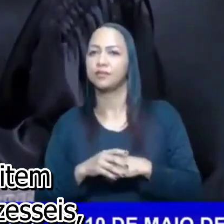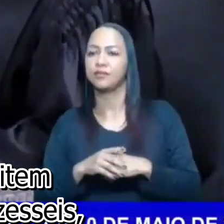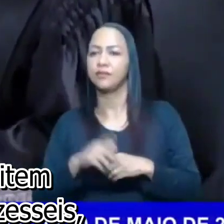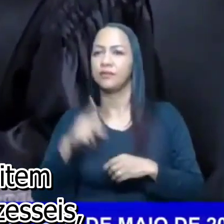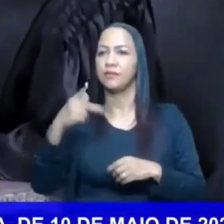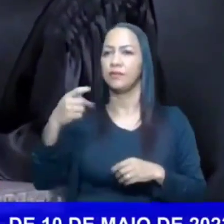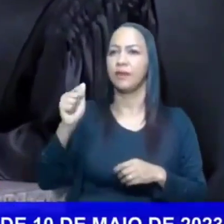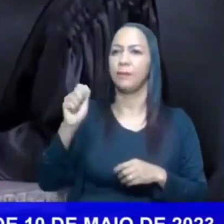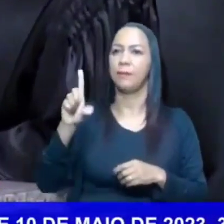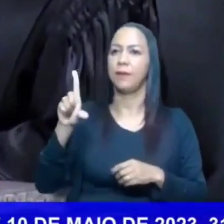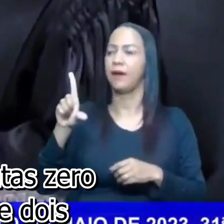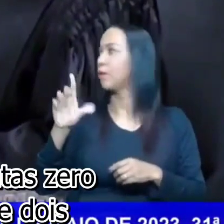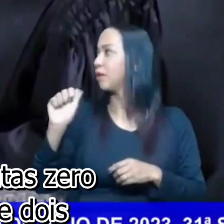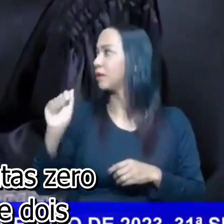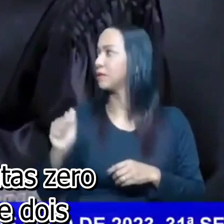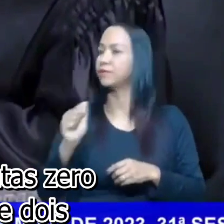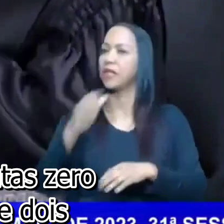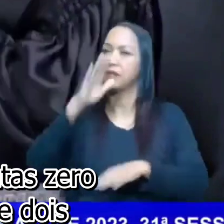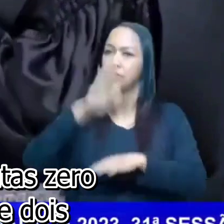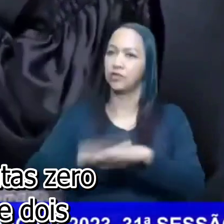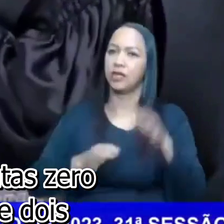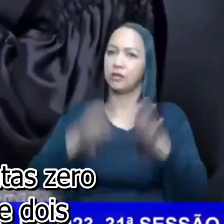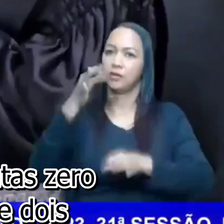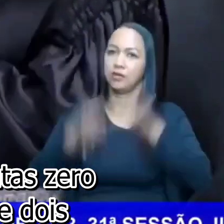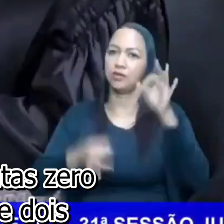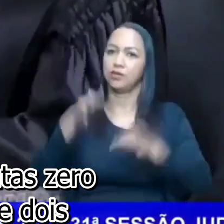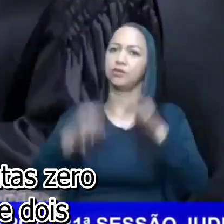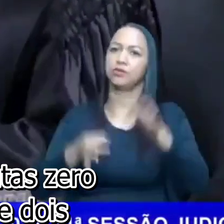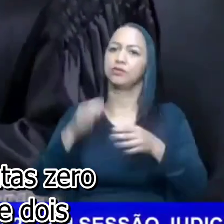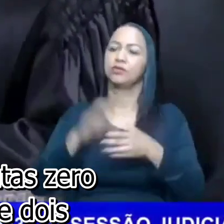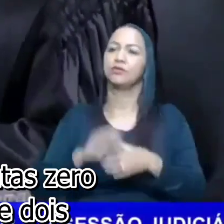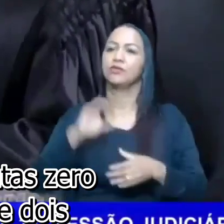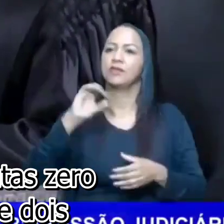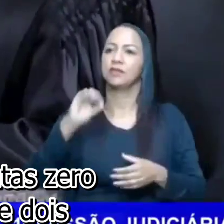até o 16. Eu chamo em julgamento a prestação de contas